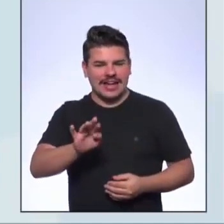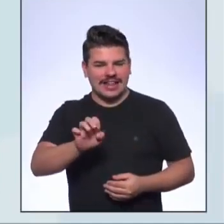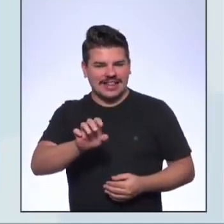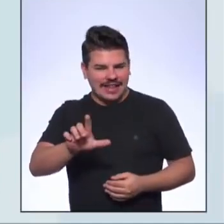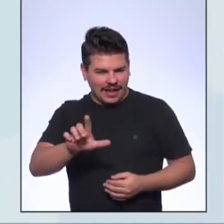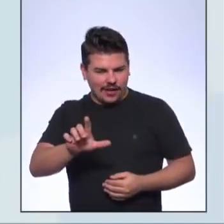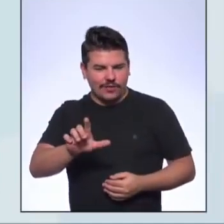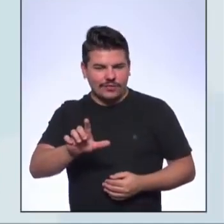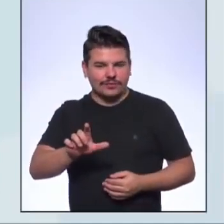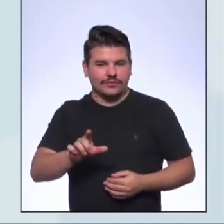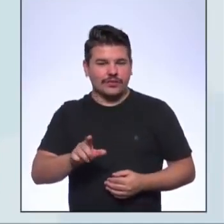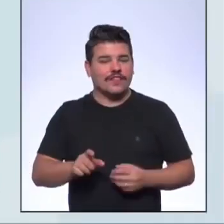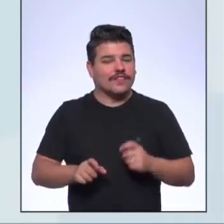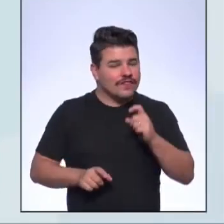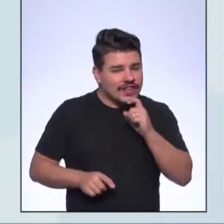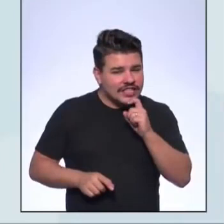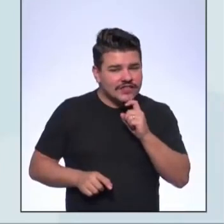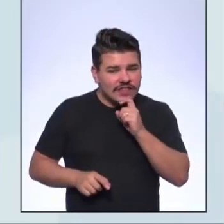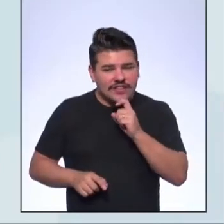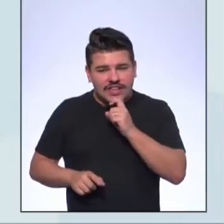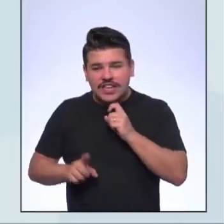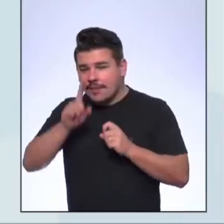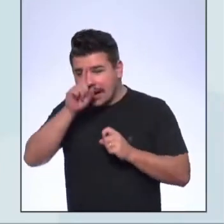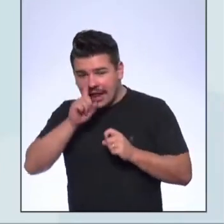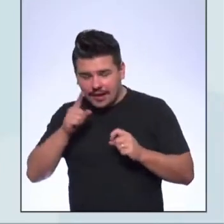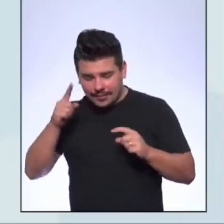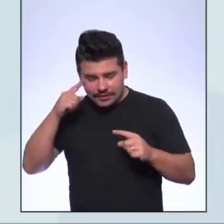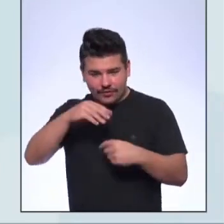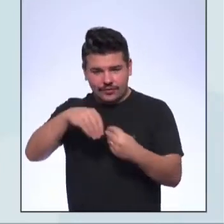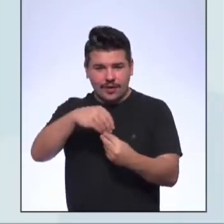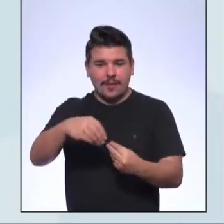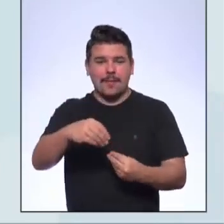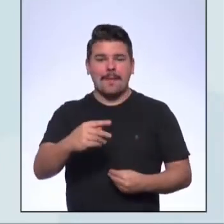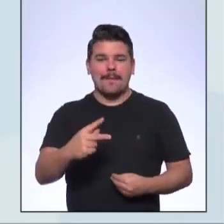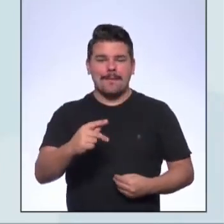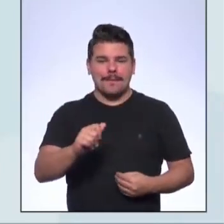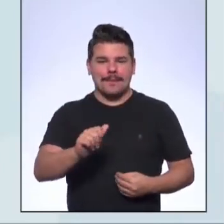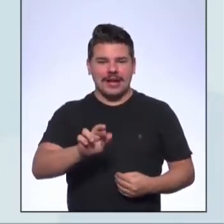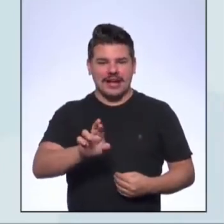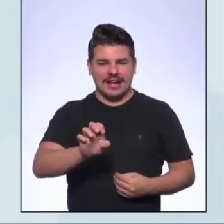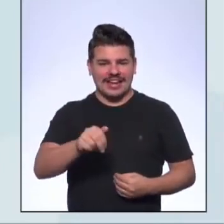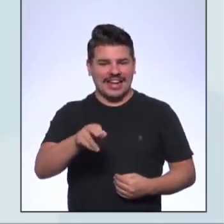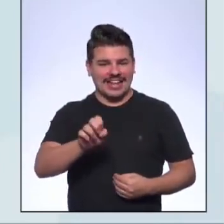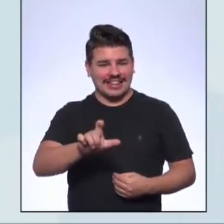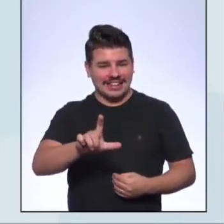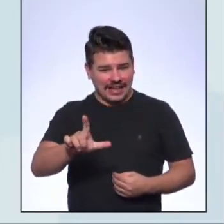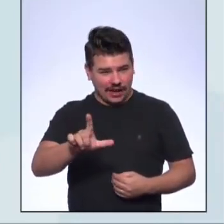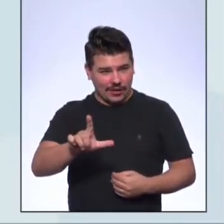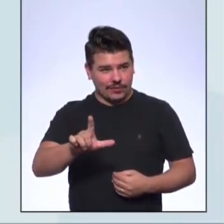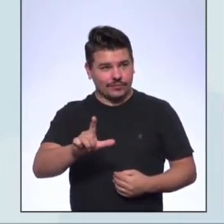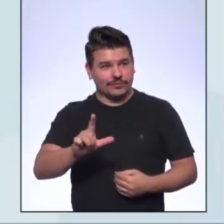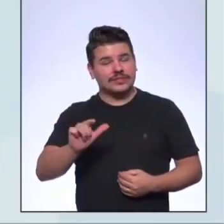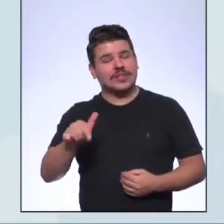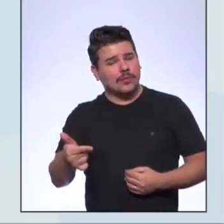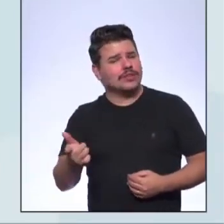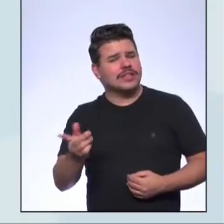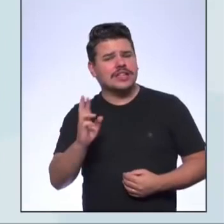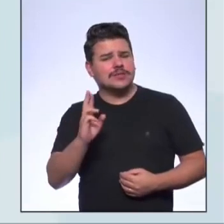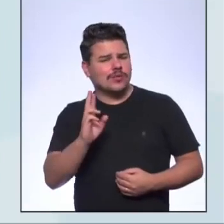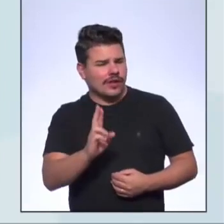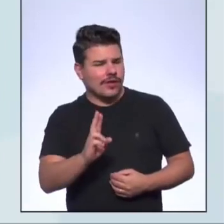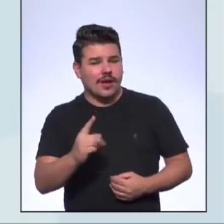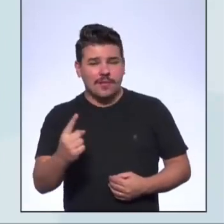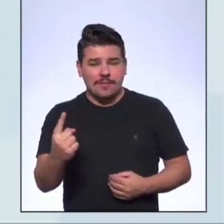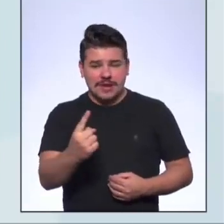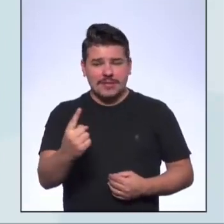cor amarela, cruzou e chamou essa geração de parental. E aí, a geração resultante disso, ele chamou de primeira